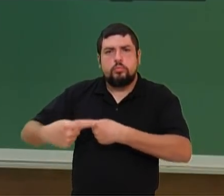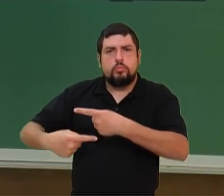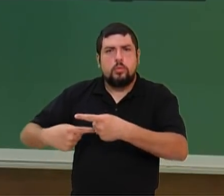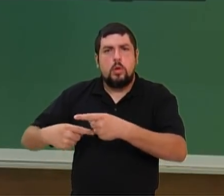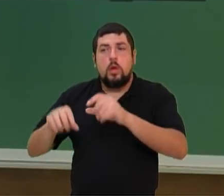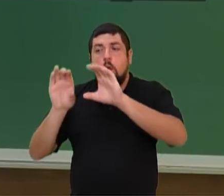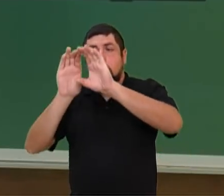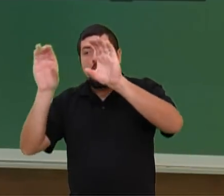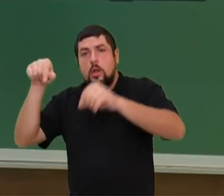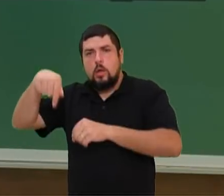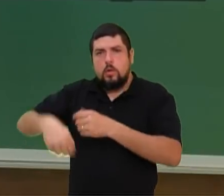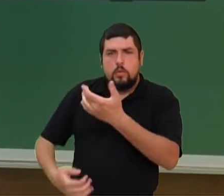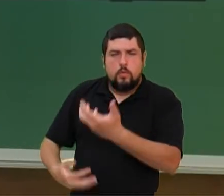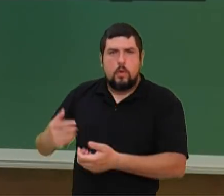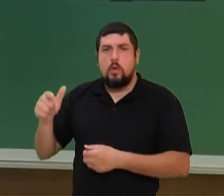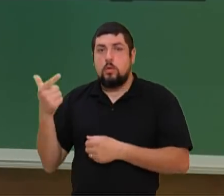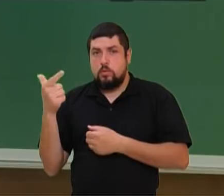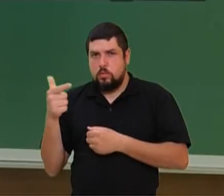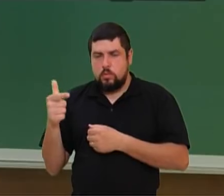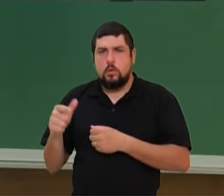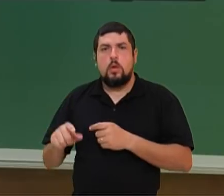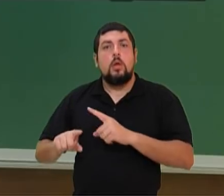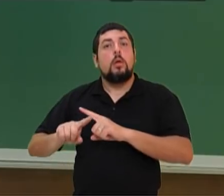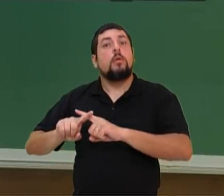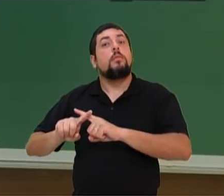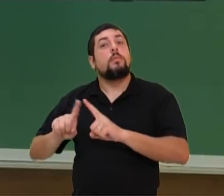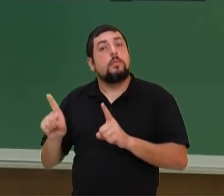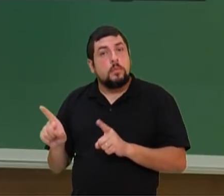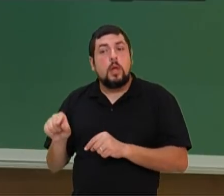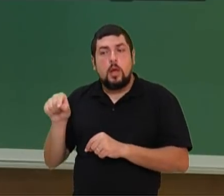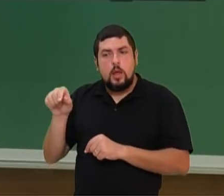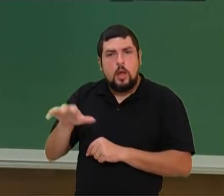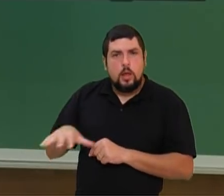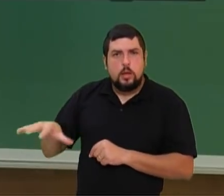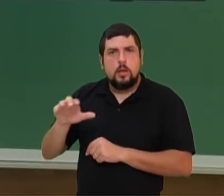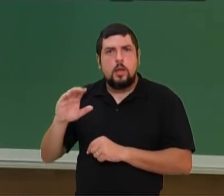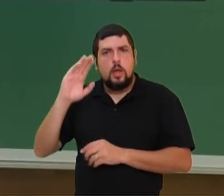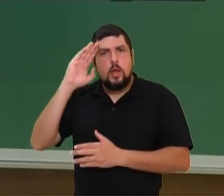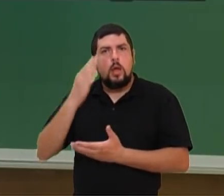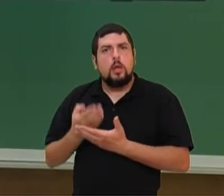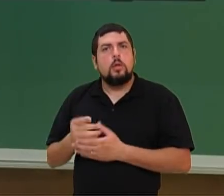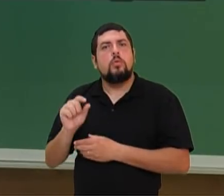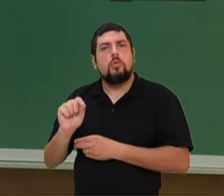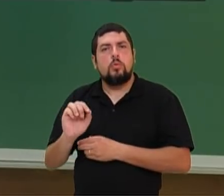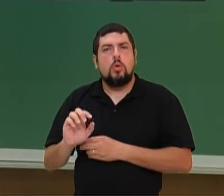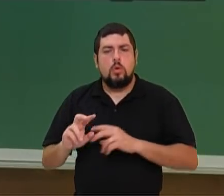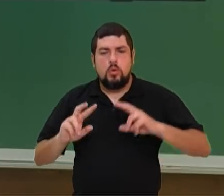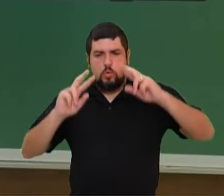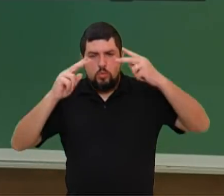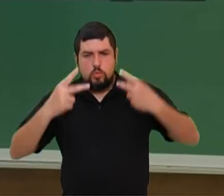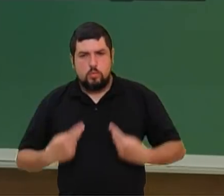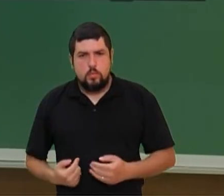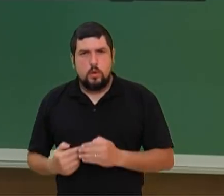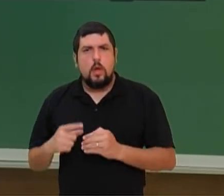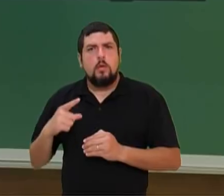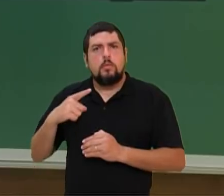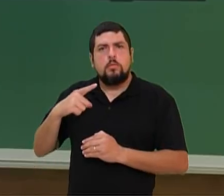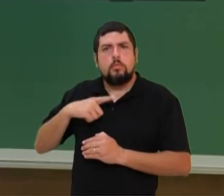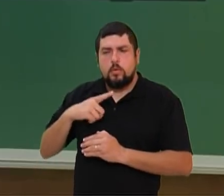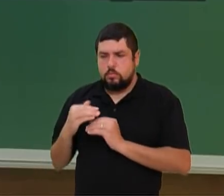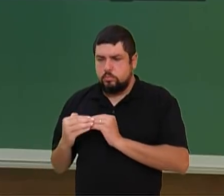inferno, mas existe a concepção de que ele vai atingir um grau de evolução, a partir